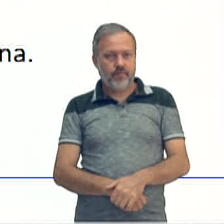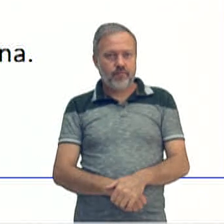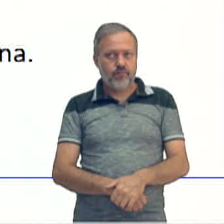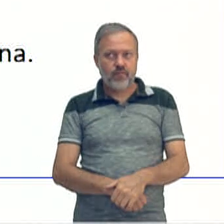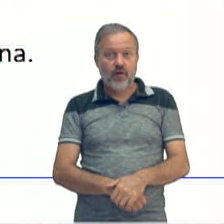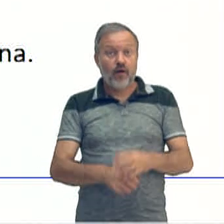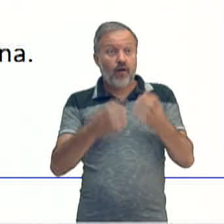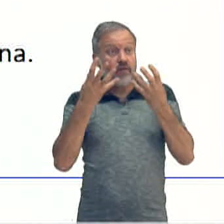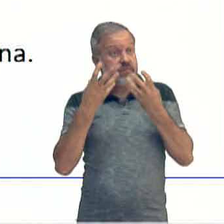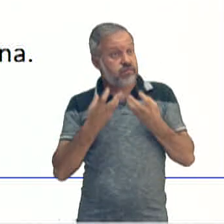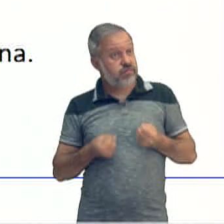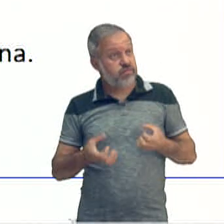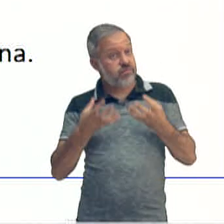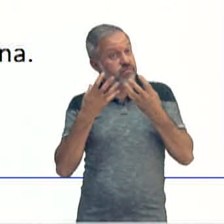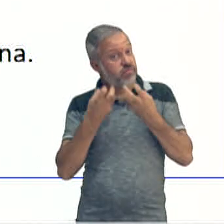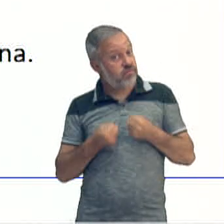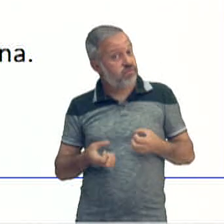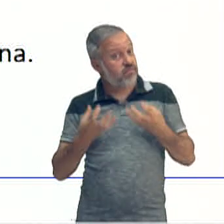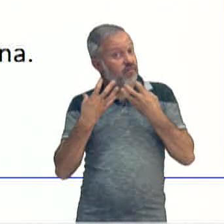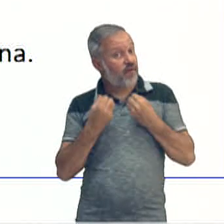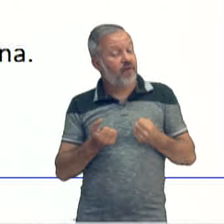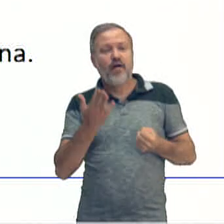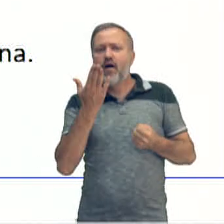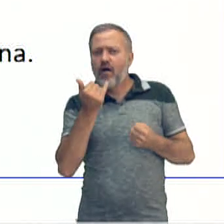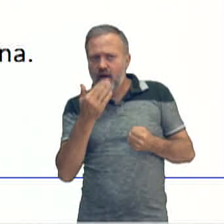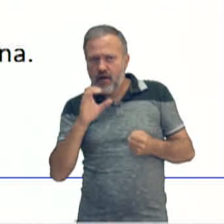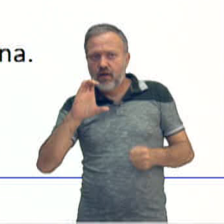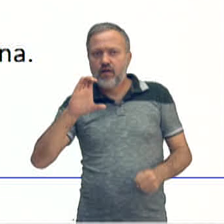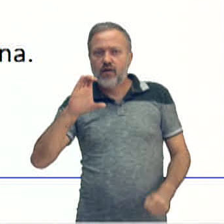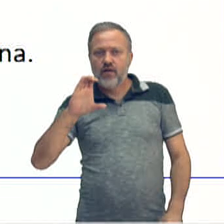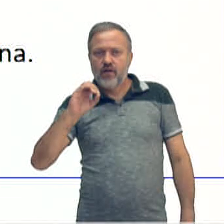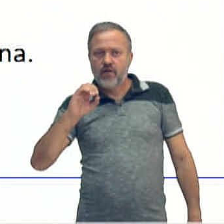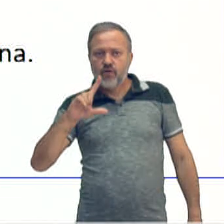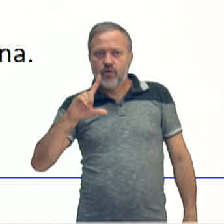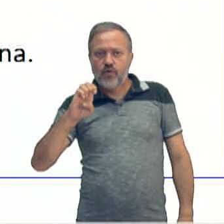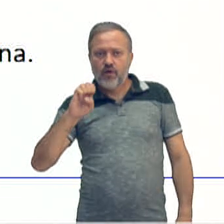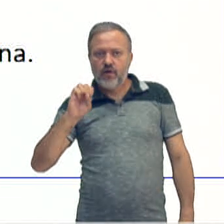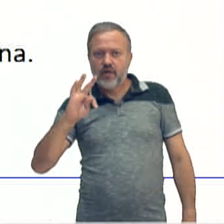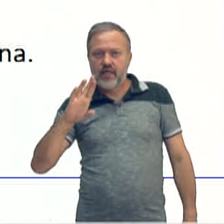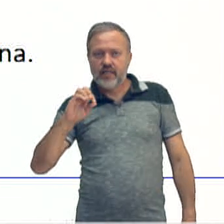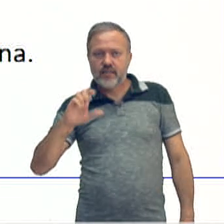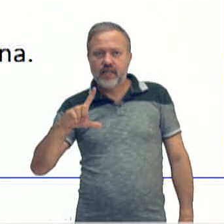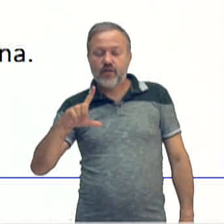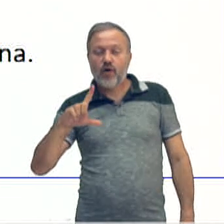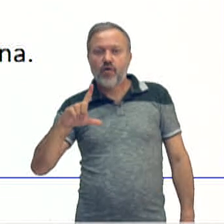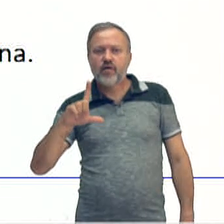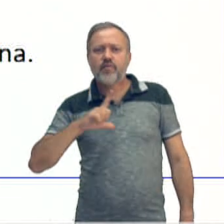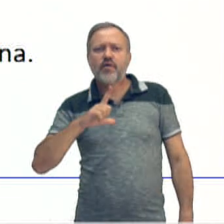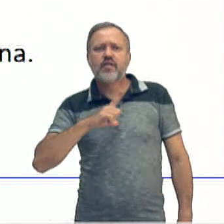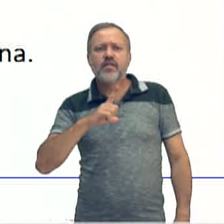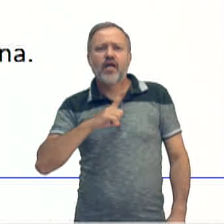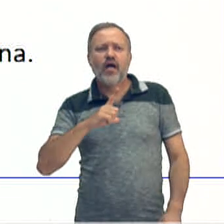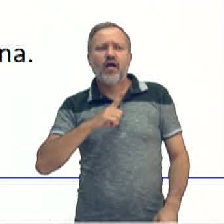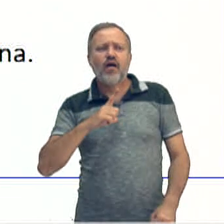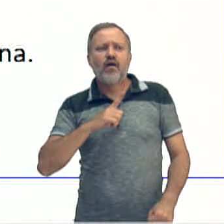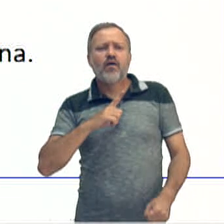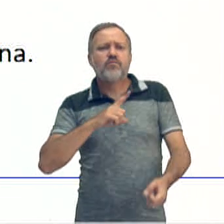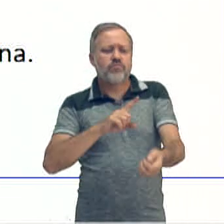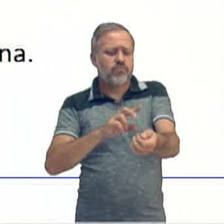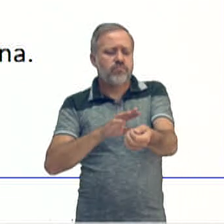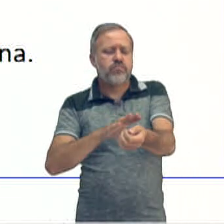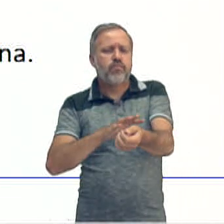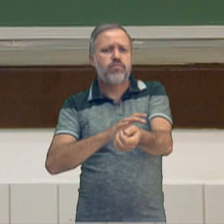colesterol pode levar a uma redução na quantidade de testosterona no sangue do homem. Isso se deve ao fato que